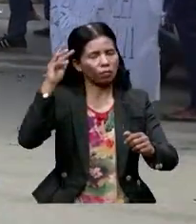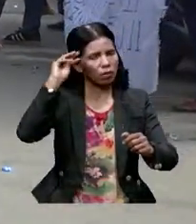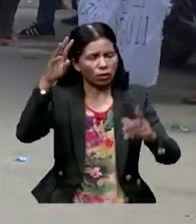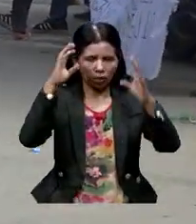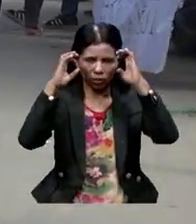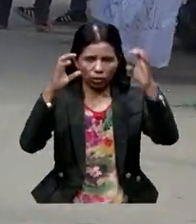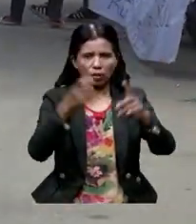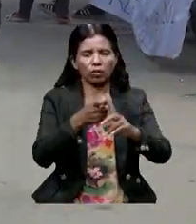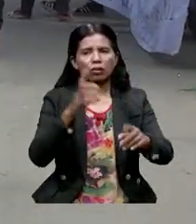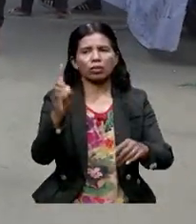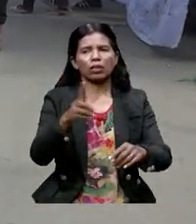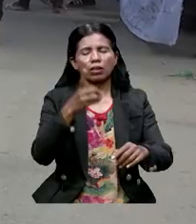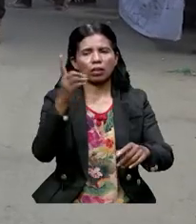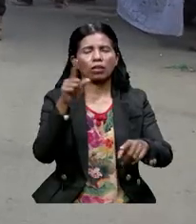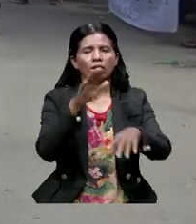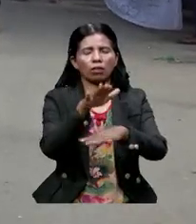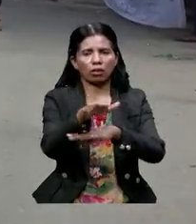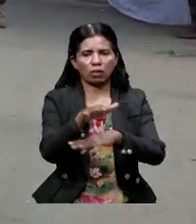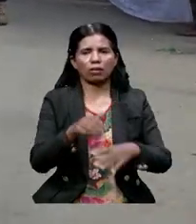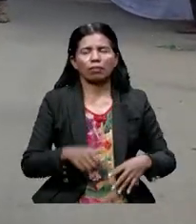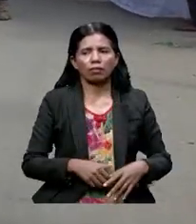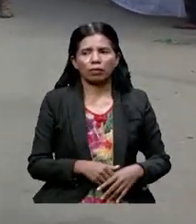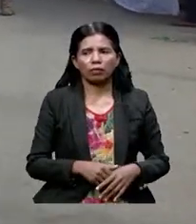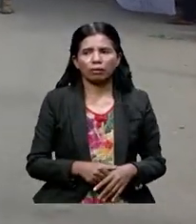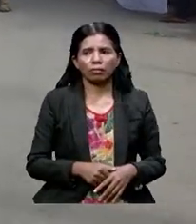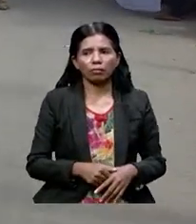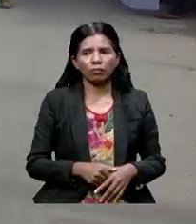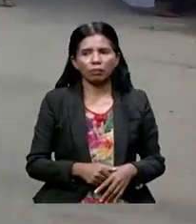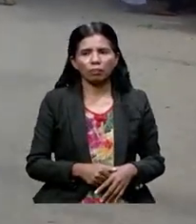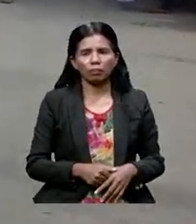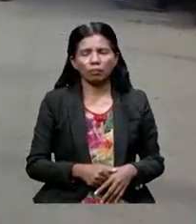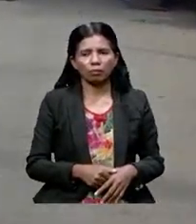Educação, o cidadeiro Tolokraik. Emerenciana Martins, Lamberto da Silva, GMN.